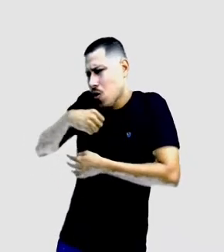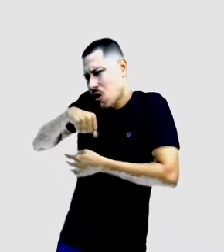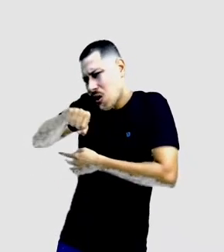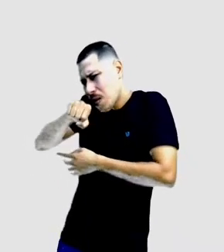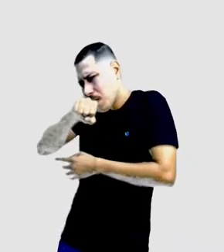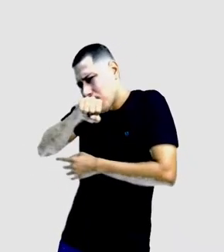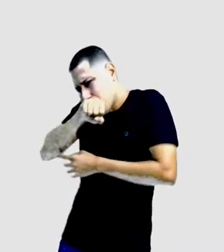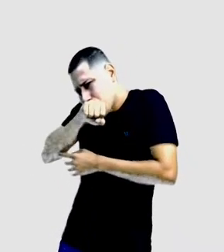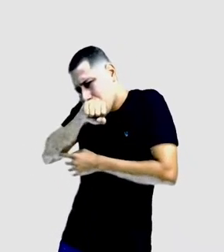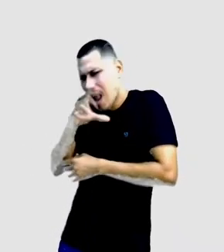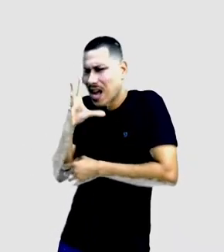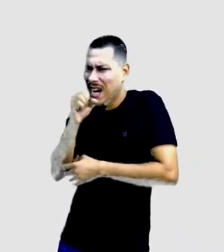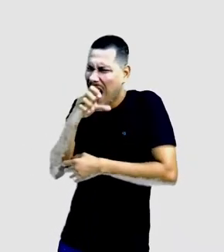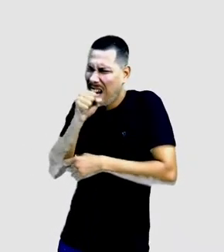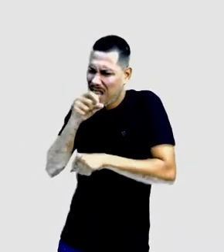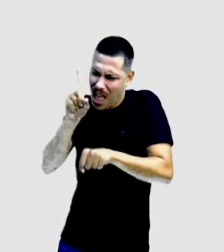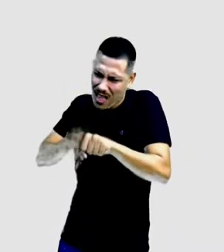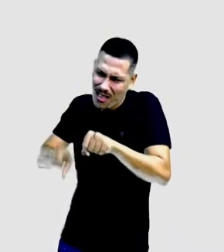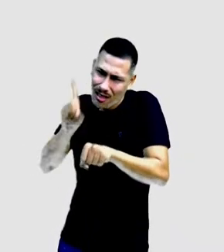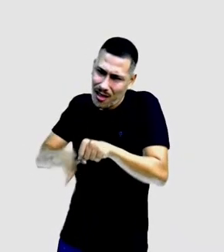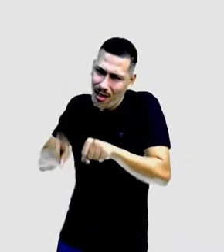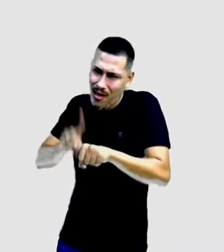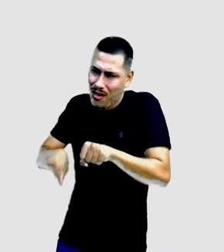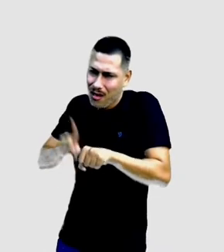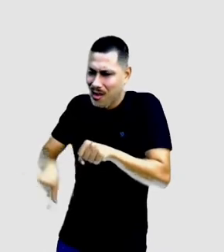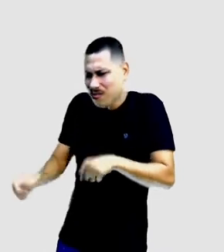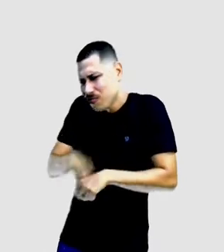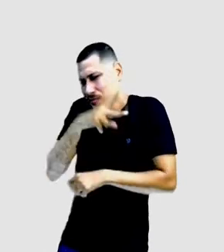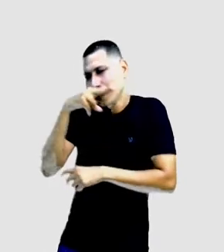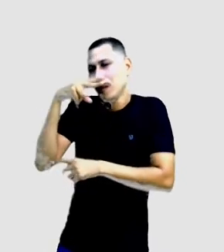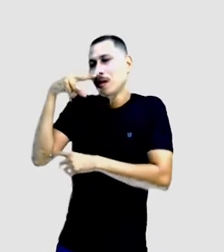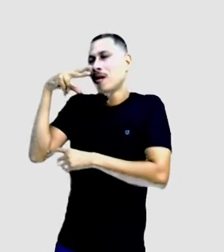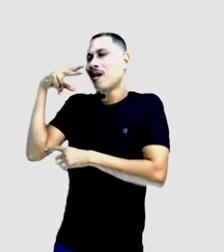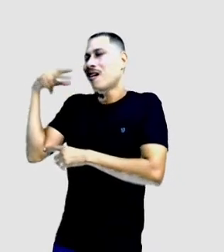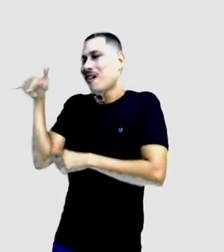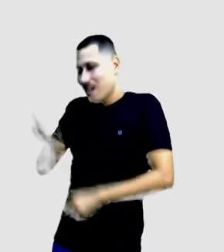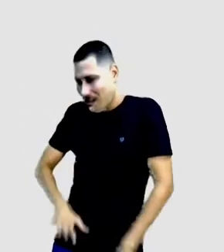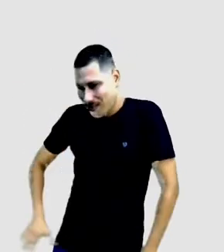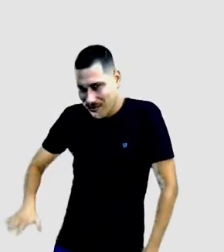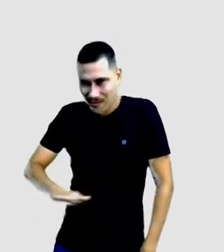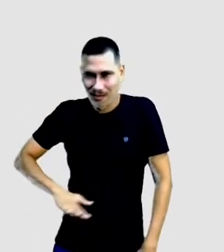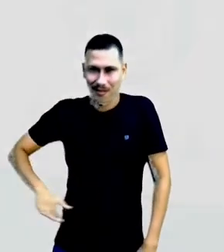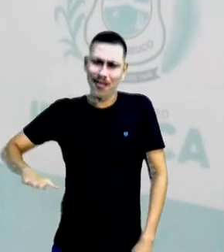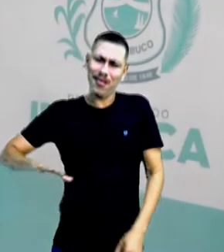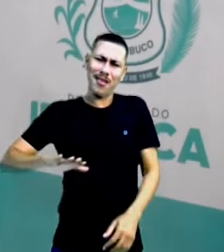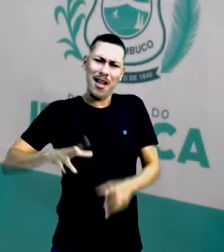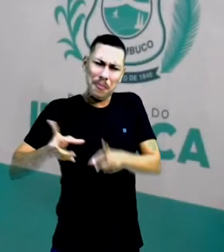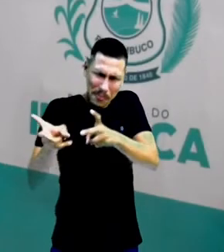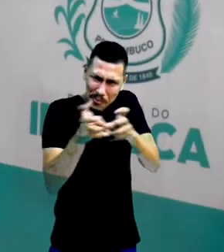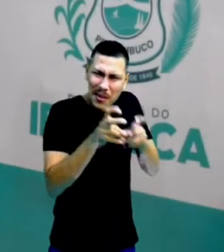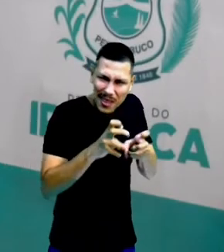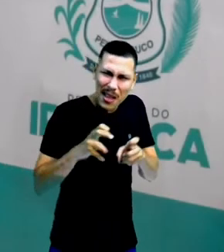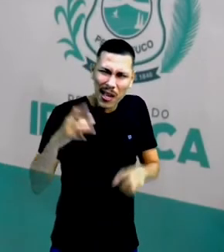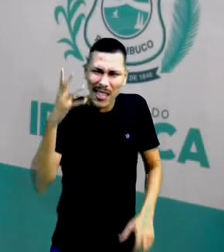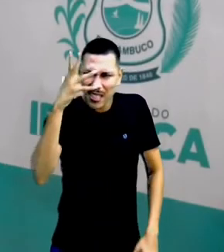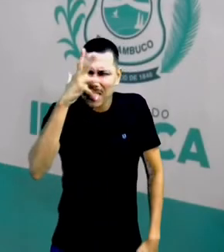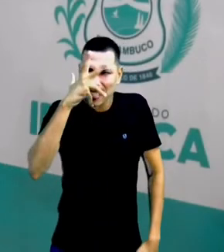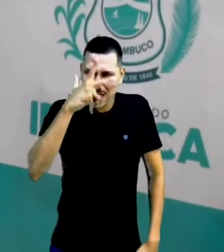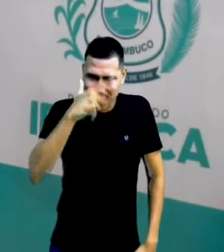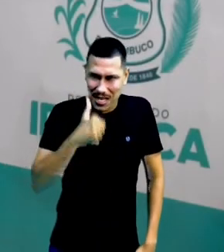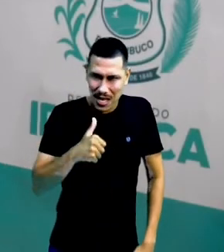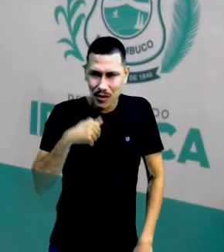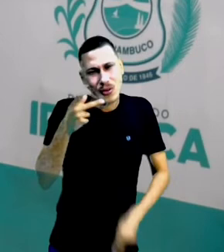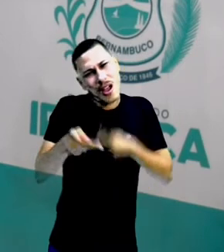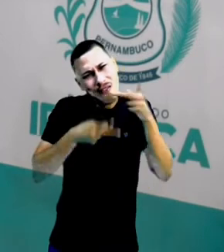descascava a tangerina, perfumava a infância. Olha só, vê que coisa linda isso que está